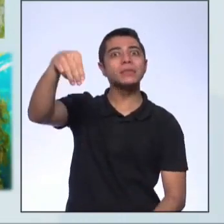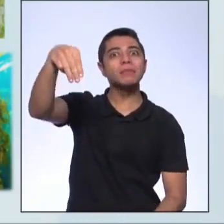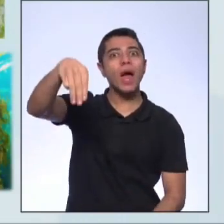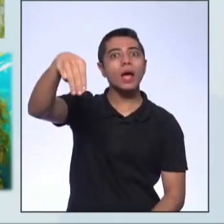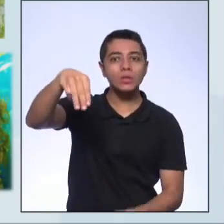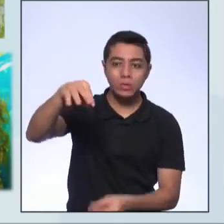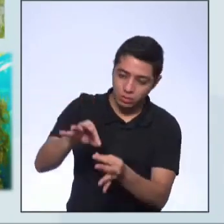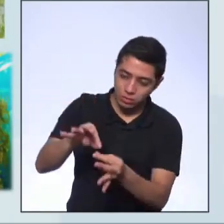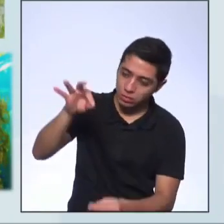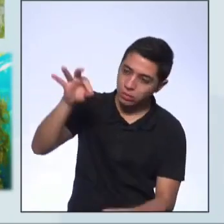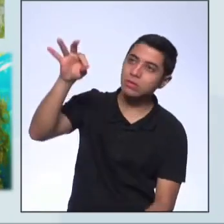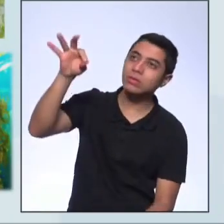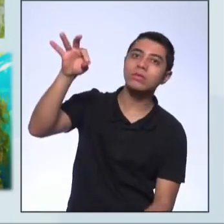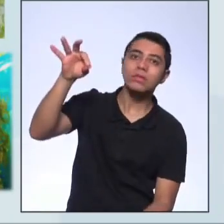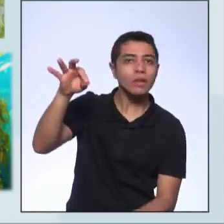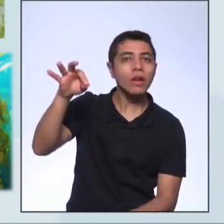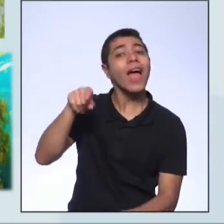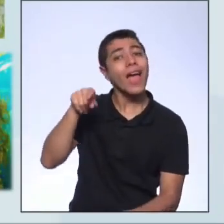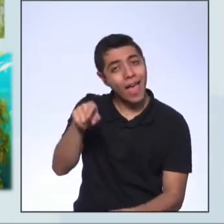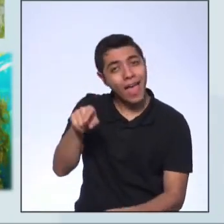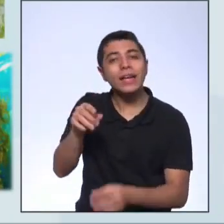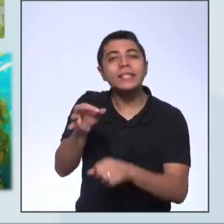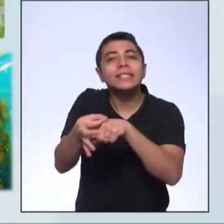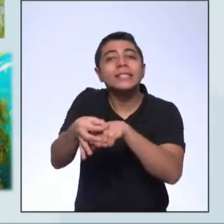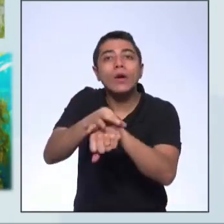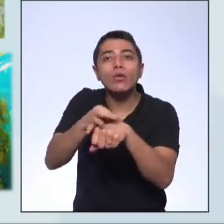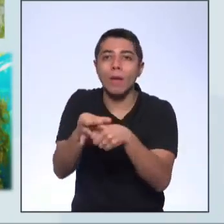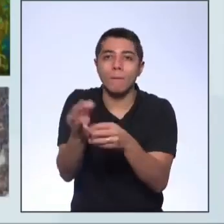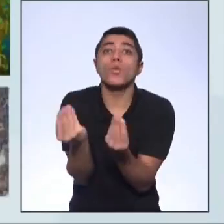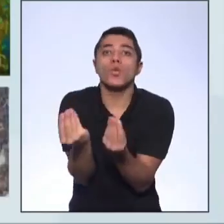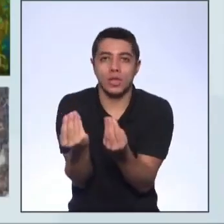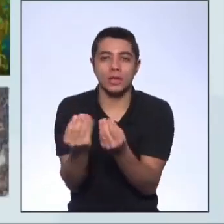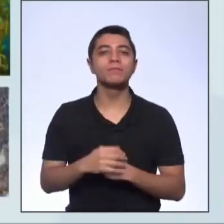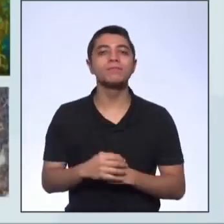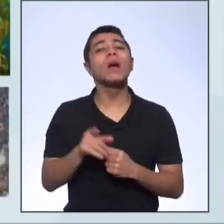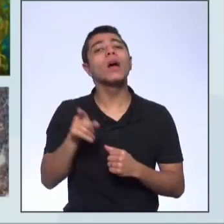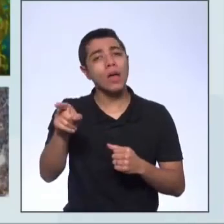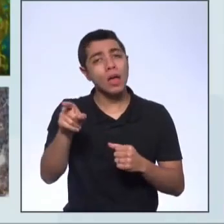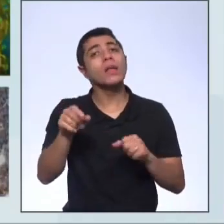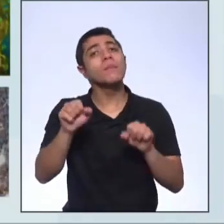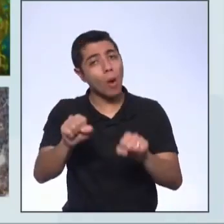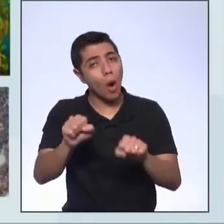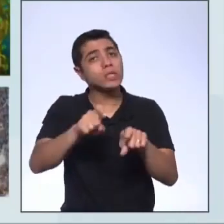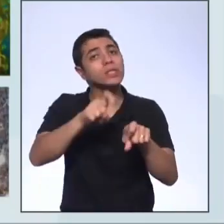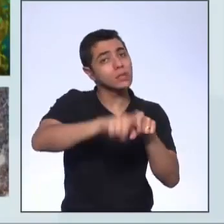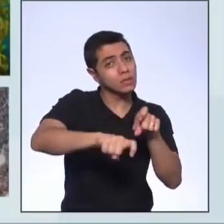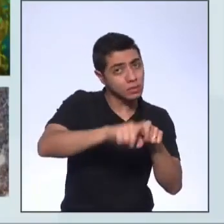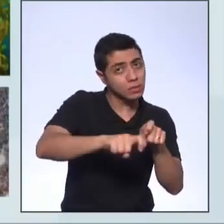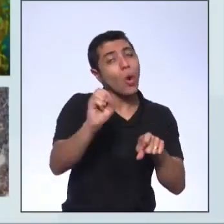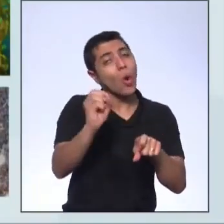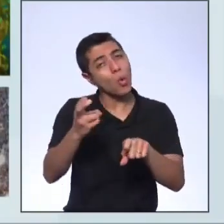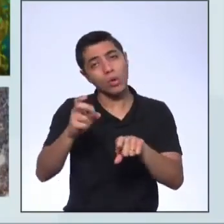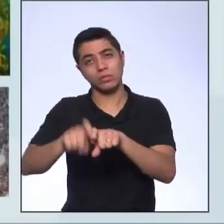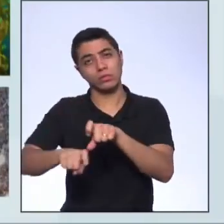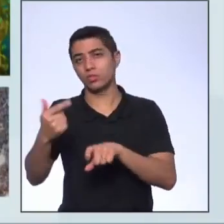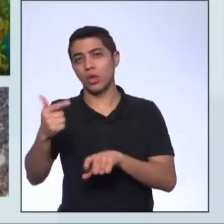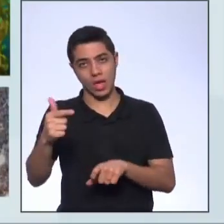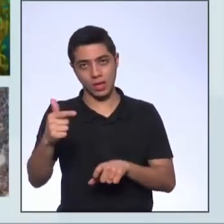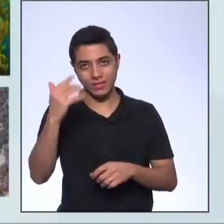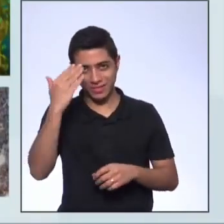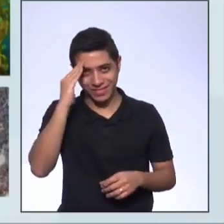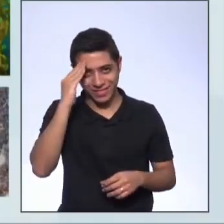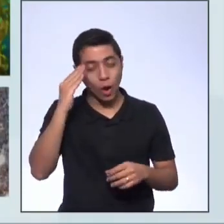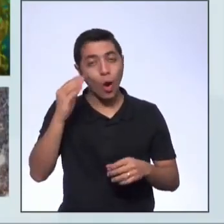aí, tá? Que são as multicelulares. Reprodução também pode ser assexuada ou sexuada. Então, se a gente olhar aqui, ó, ela